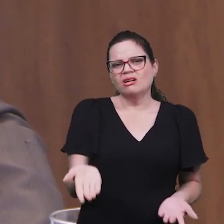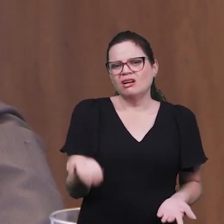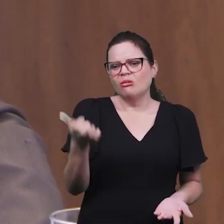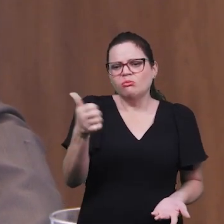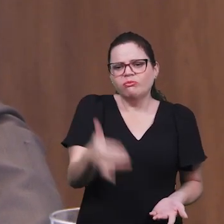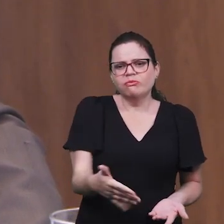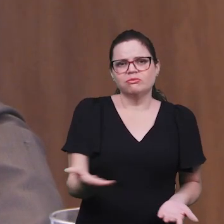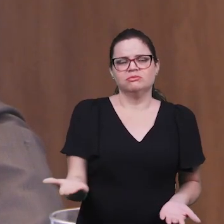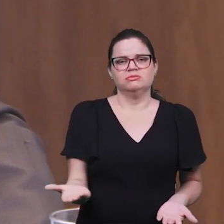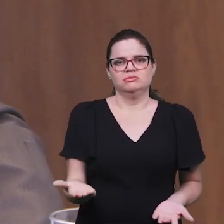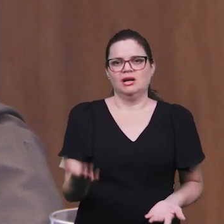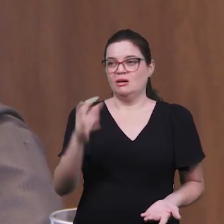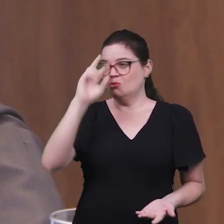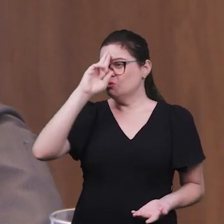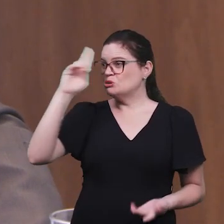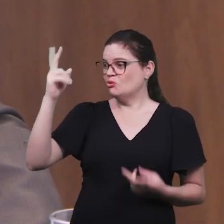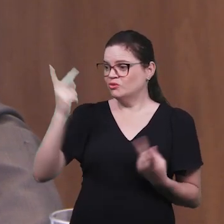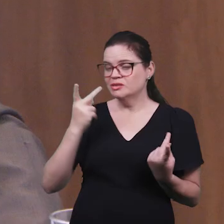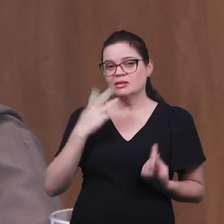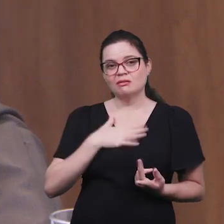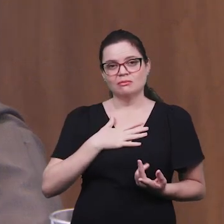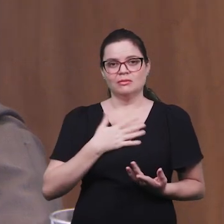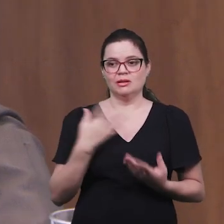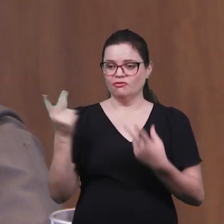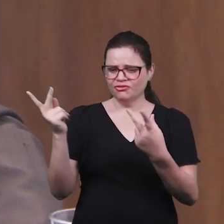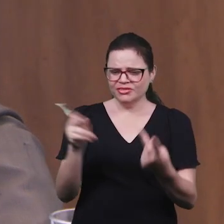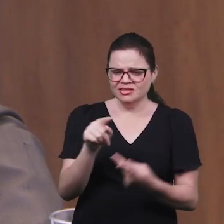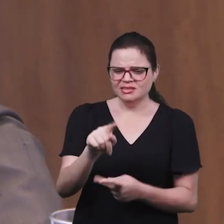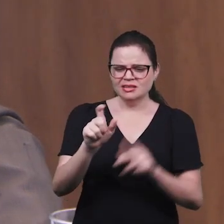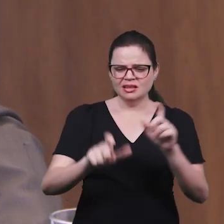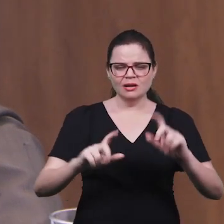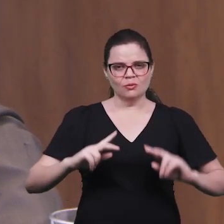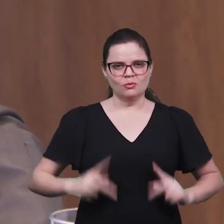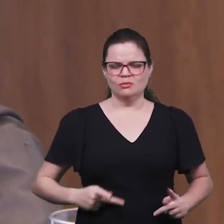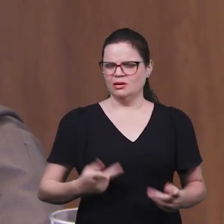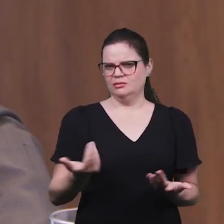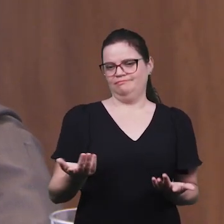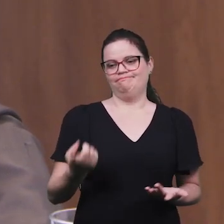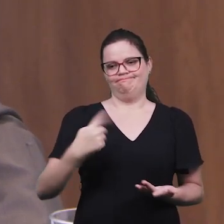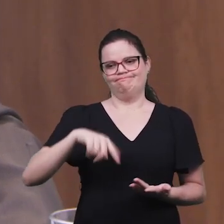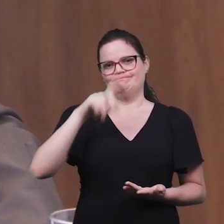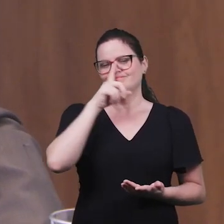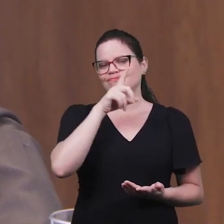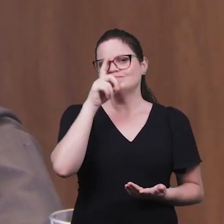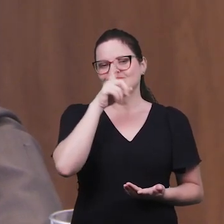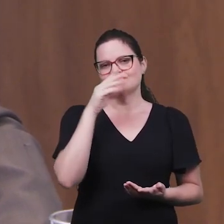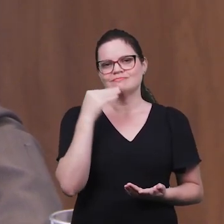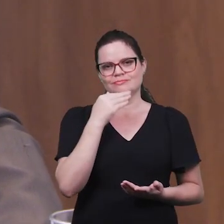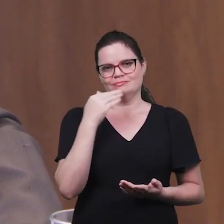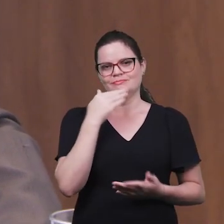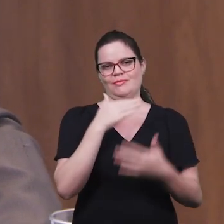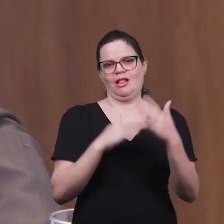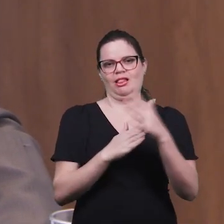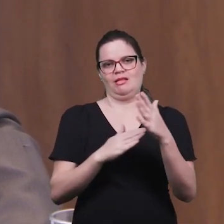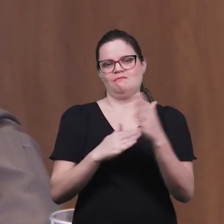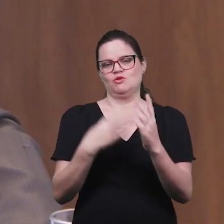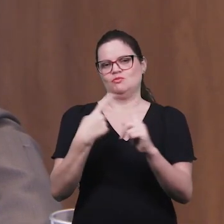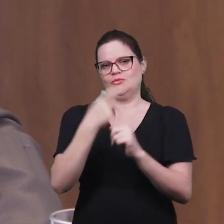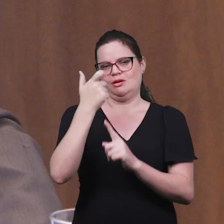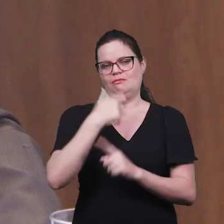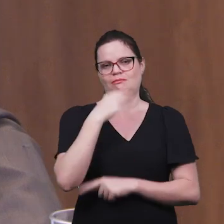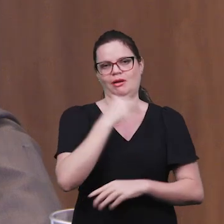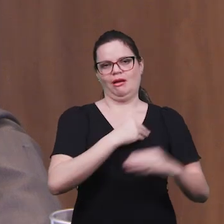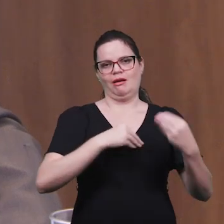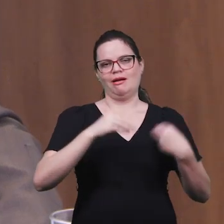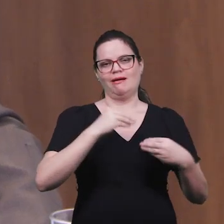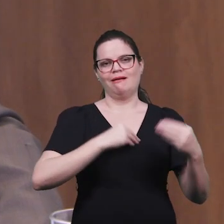Mas mesmo nós sendo esta limitação, né, por causa do pecado, tão